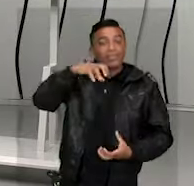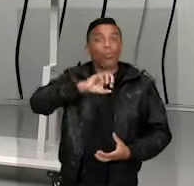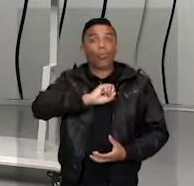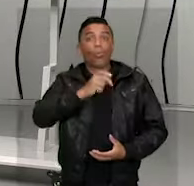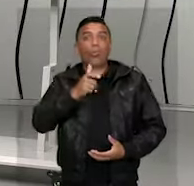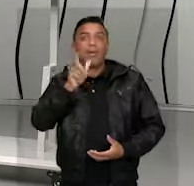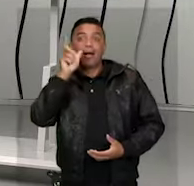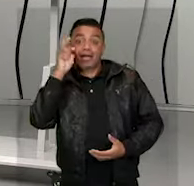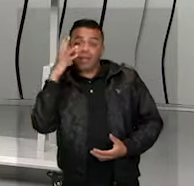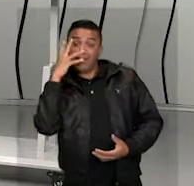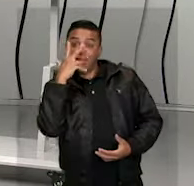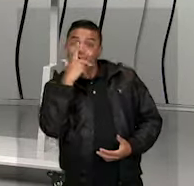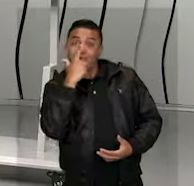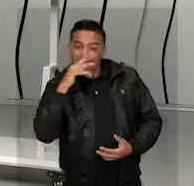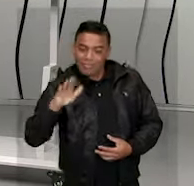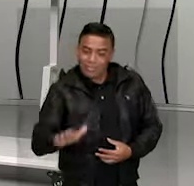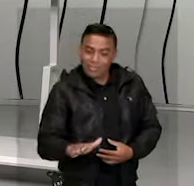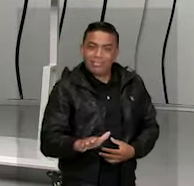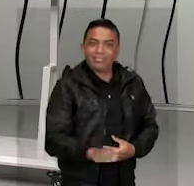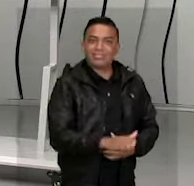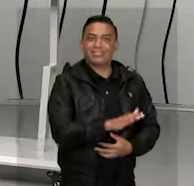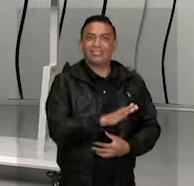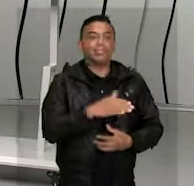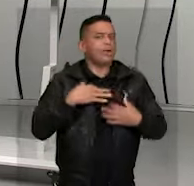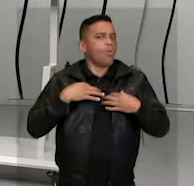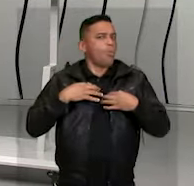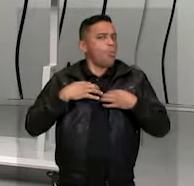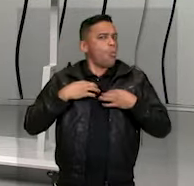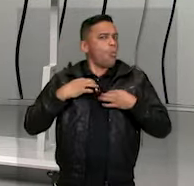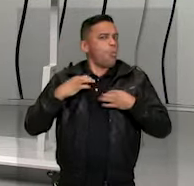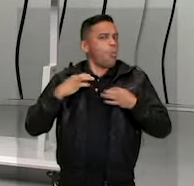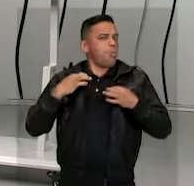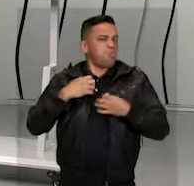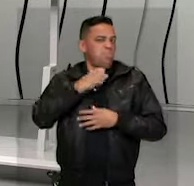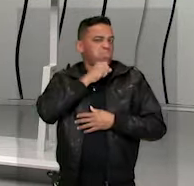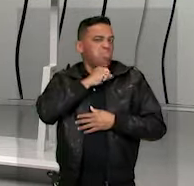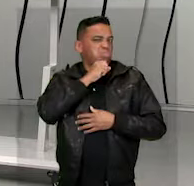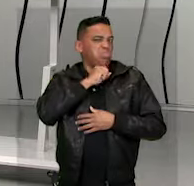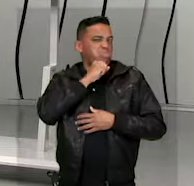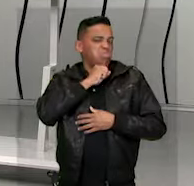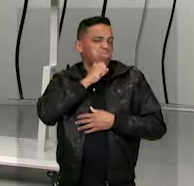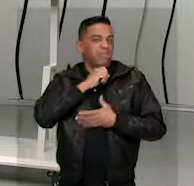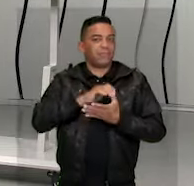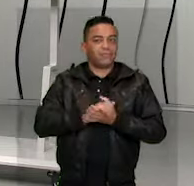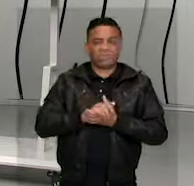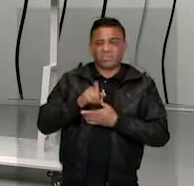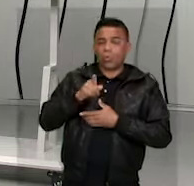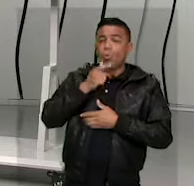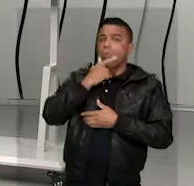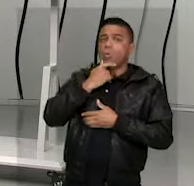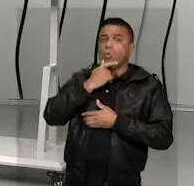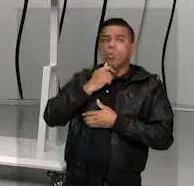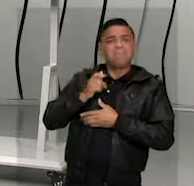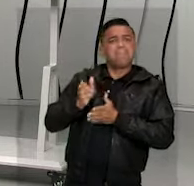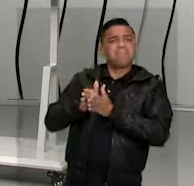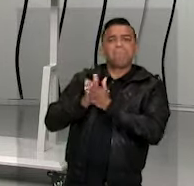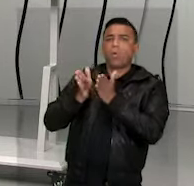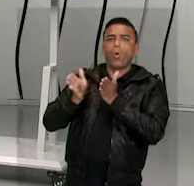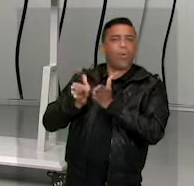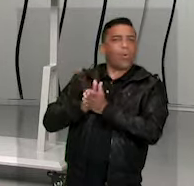personagem, as roupas estavam em frangalhos, ele era muito pobre. Então, essas